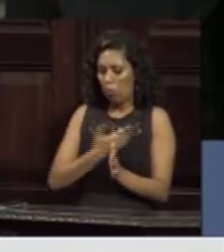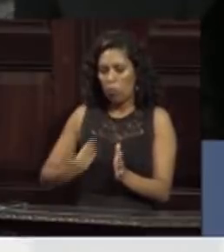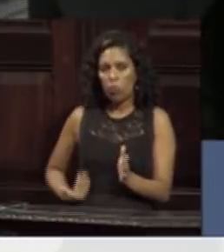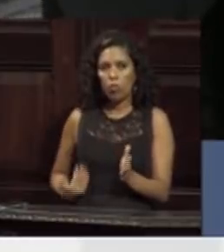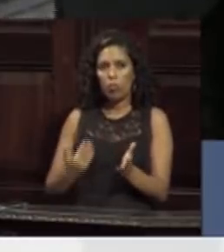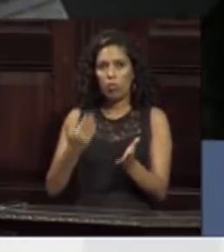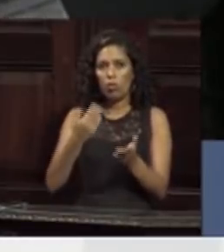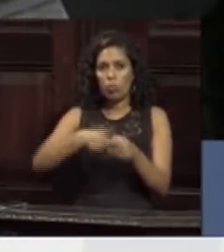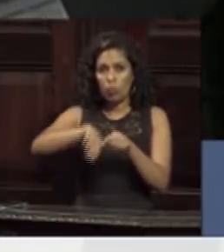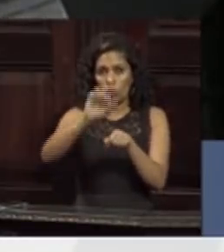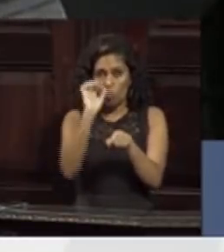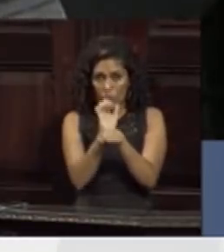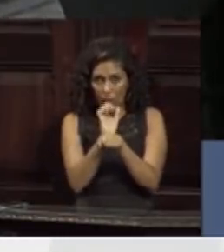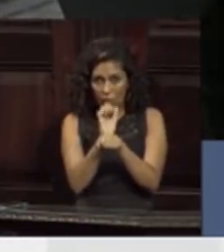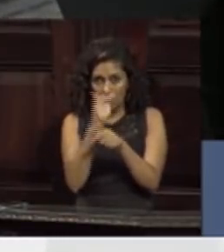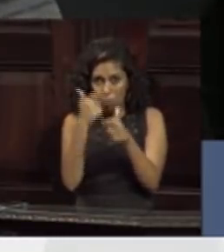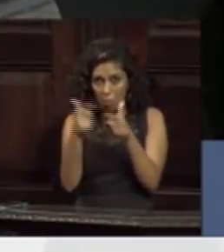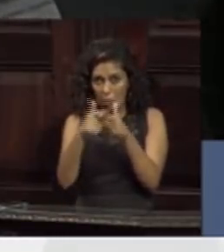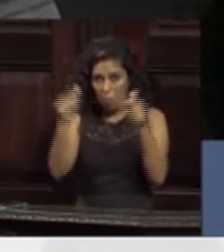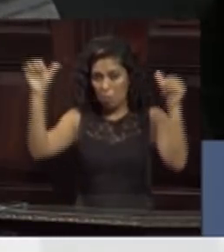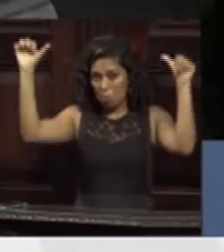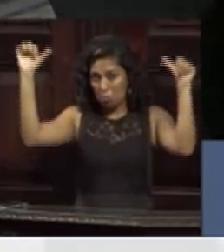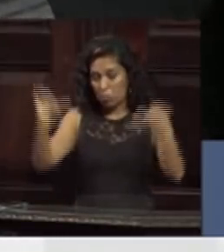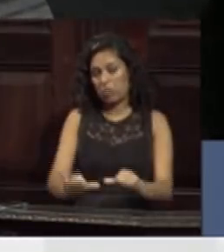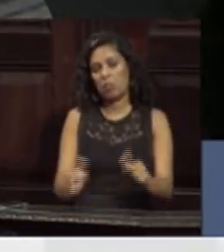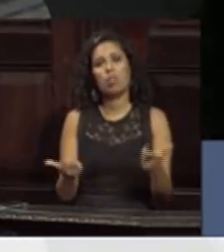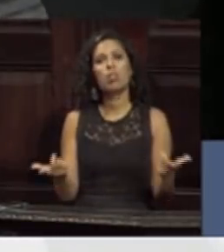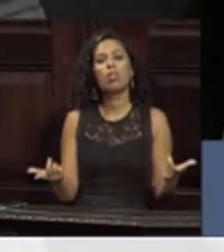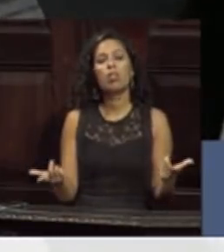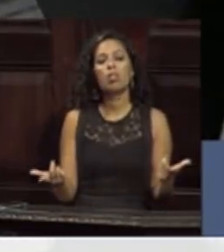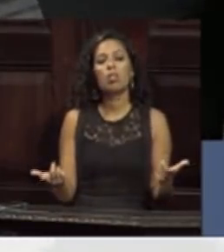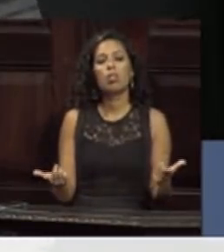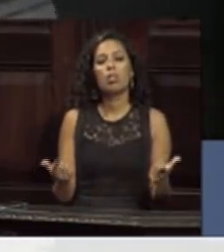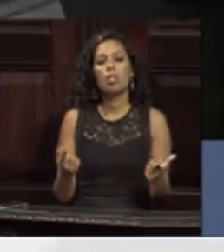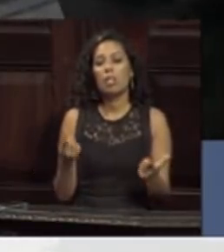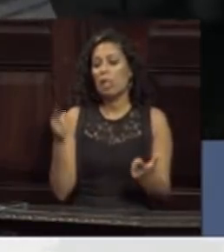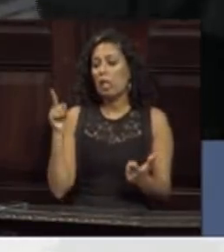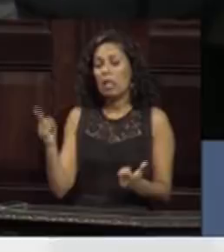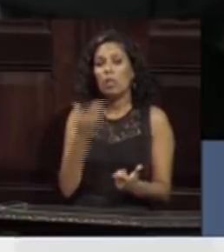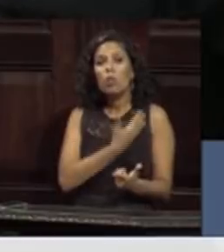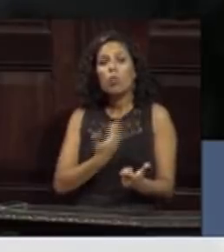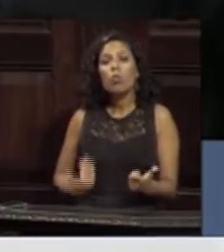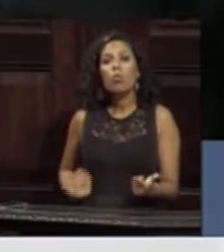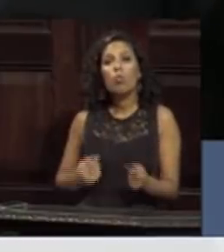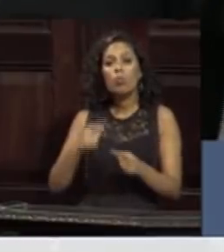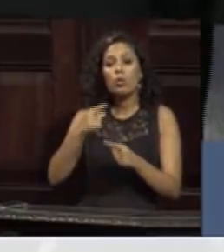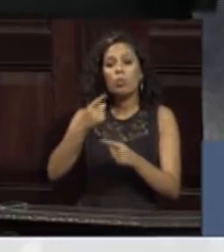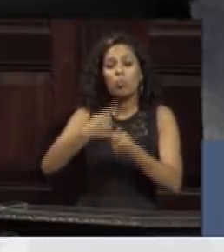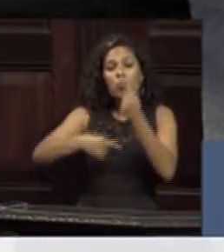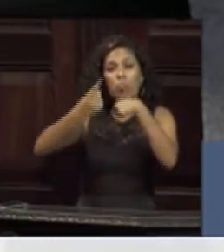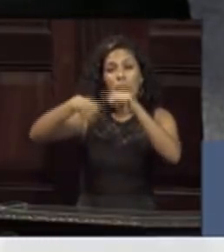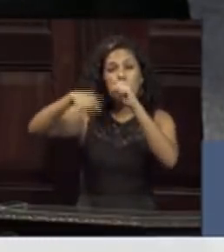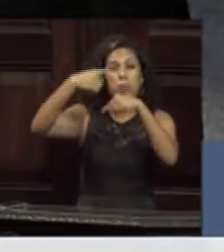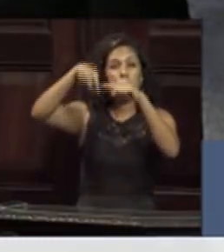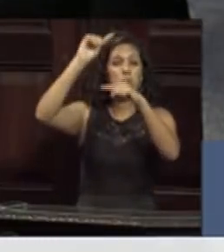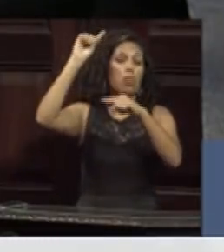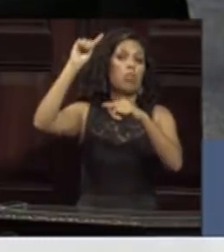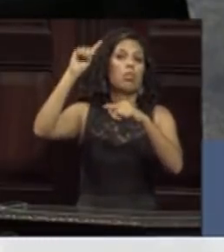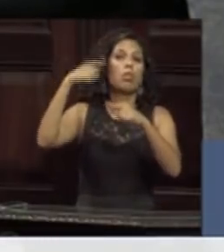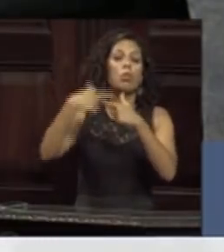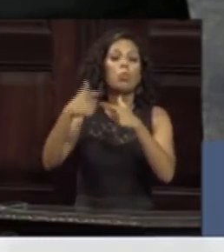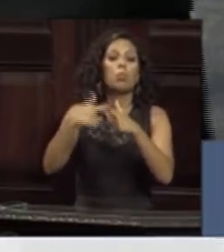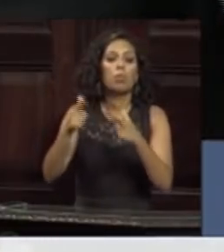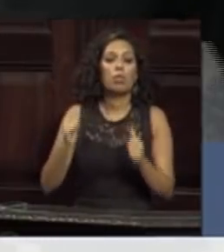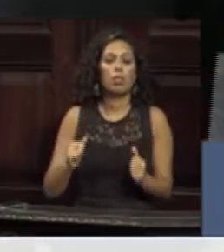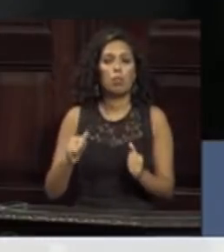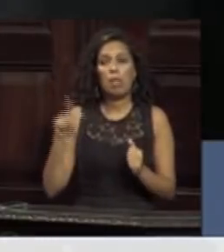o Estado do Rio de Janeiro num estado de calamidade, que multiplicou a nossa dívida, que foi